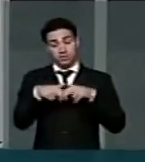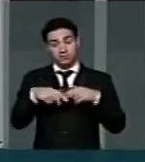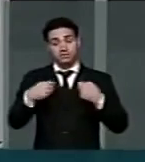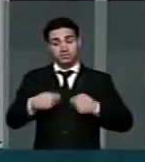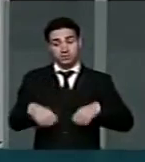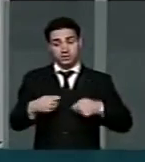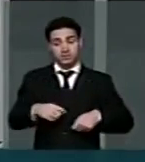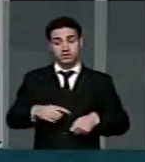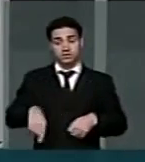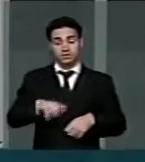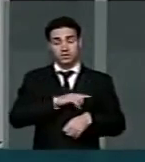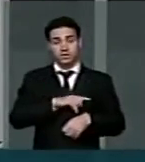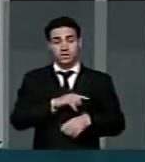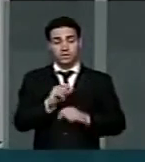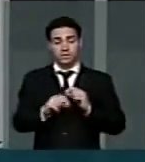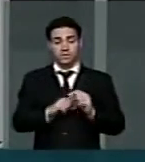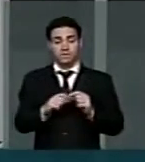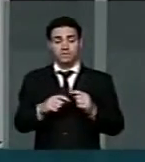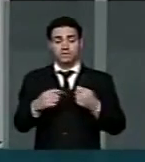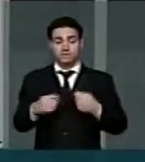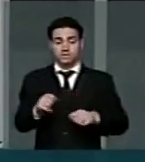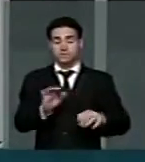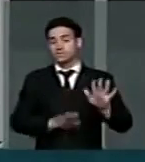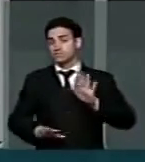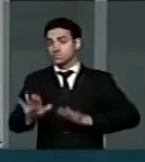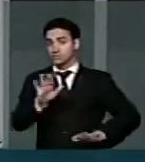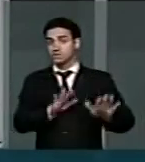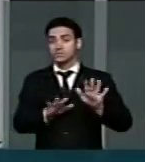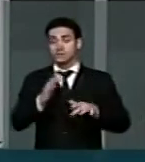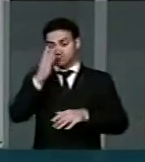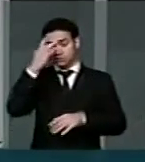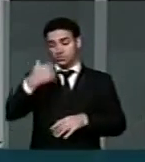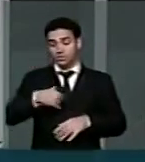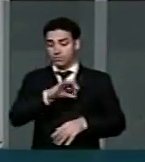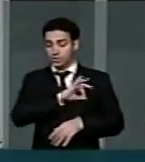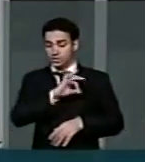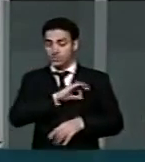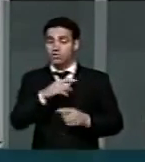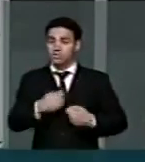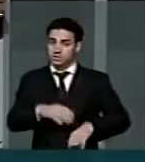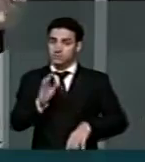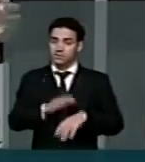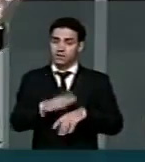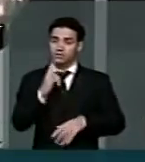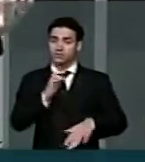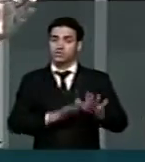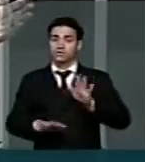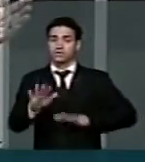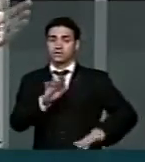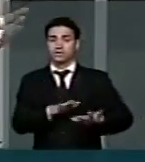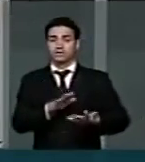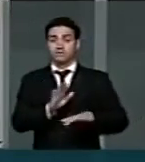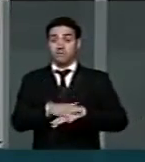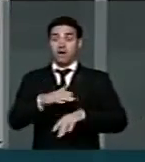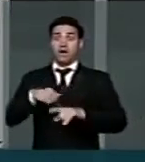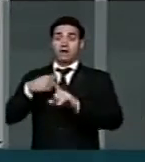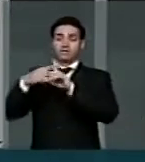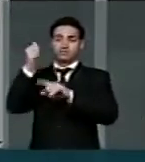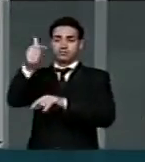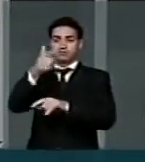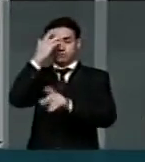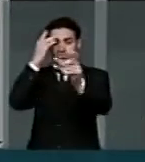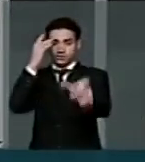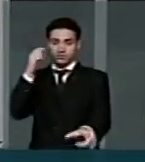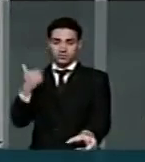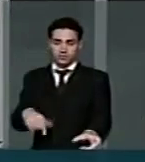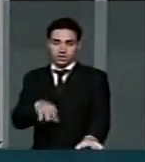gente tenha sensatez. A autoridade pública ela tem que ter até mais sensatez do que o cidadão comum, que não está